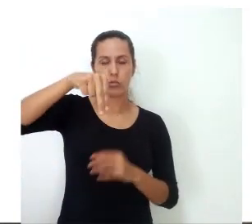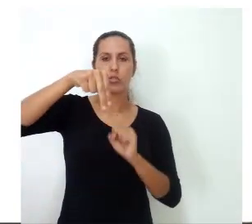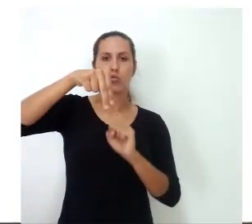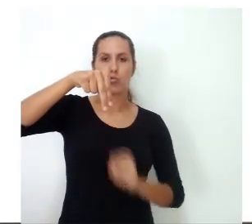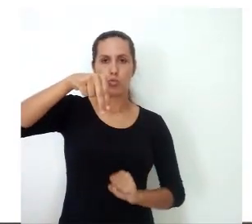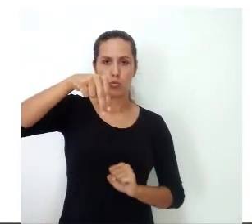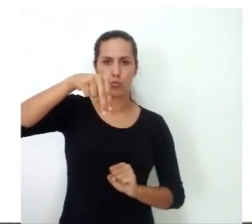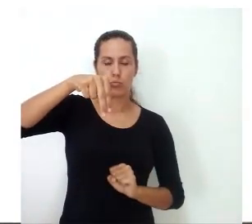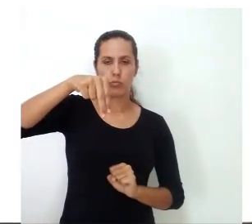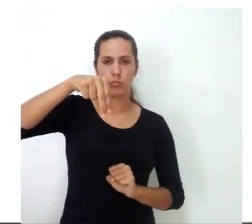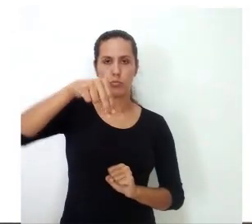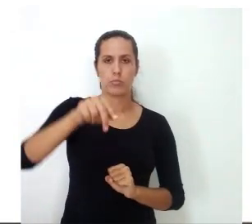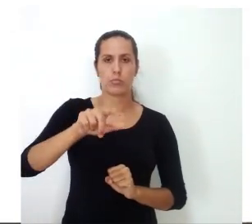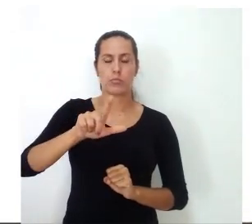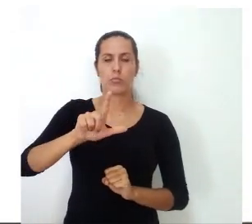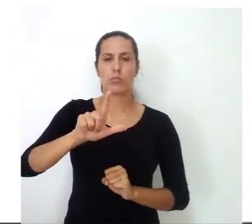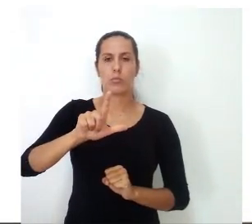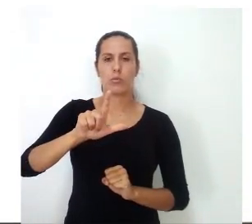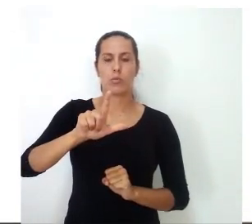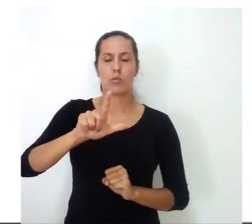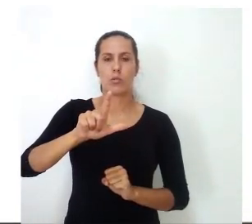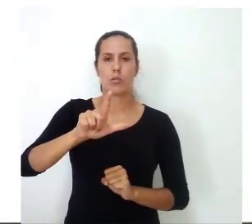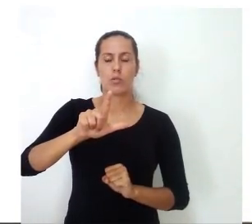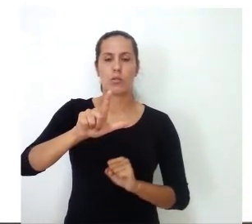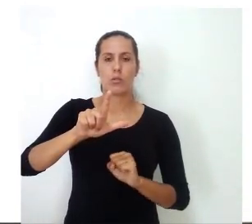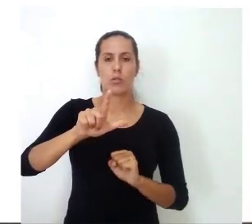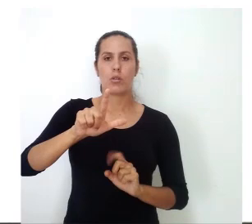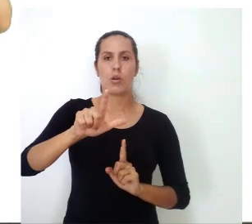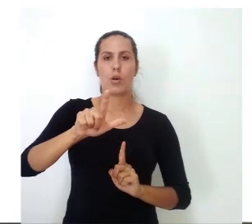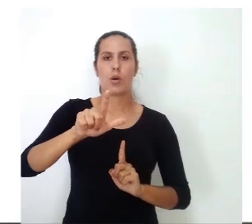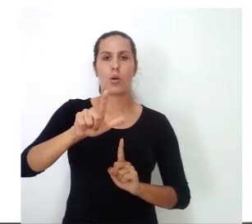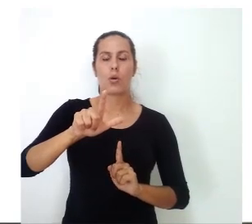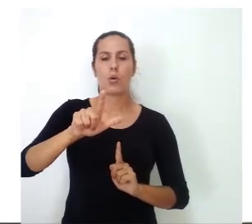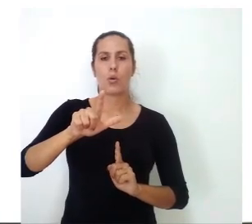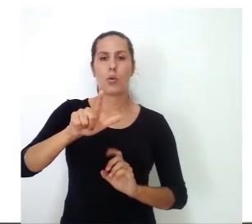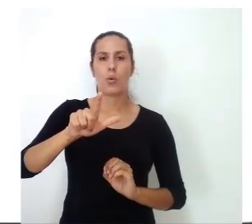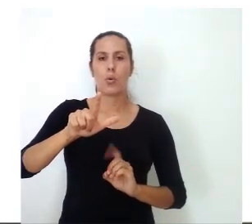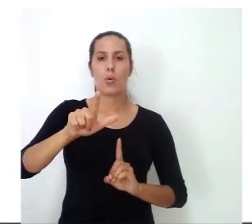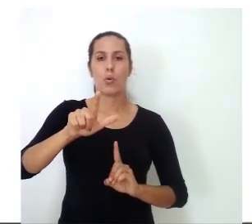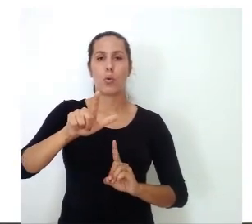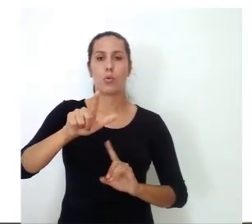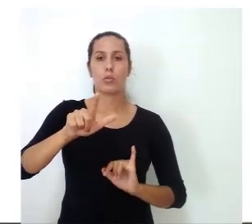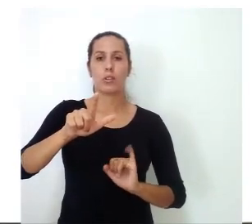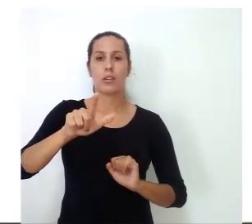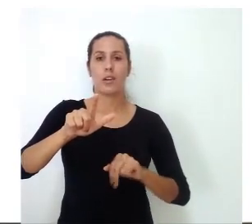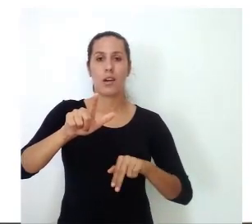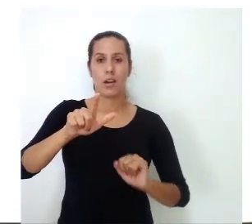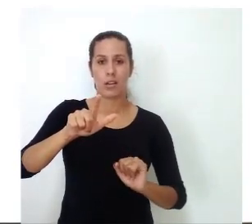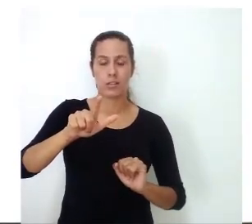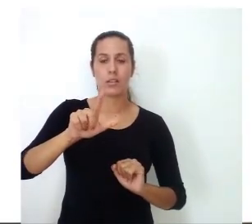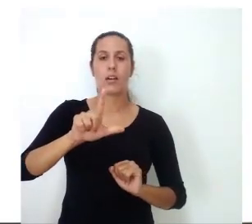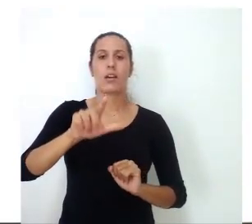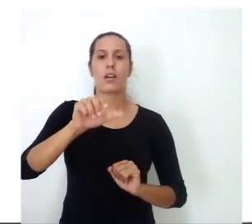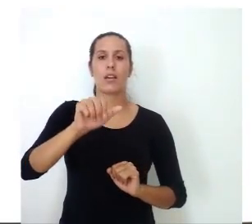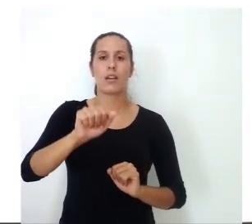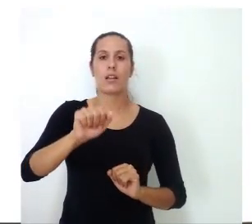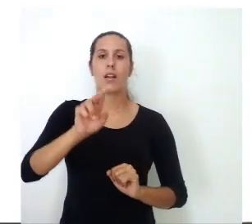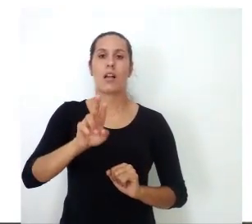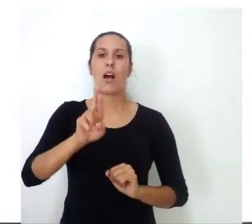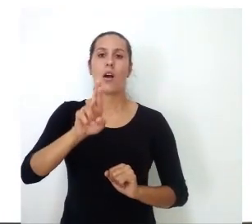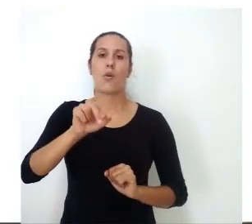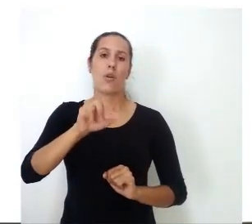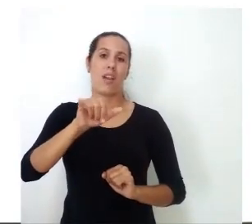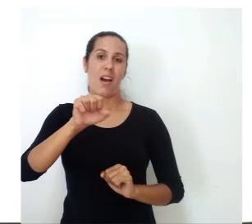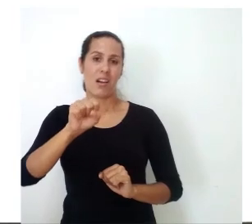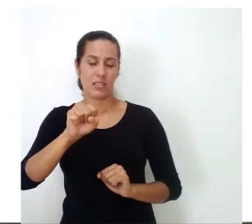quebra-cabeça no sul, que seria Goldiana. E, quem lembra? Goldiana ao sul